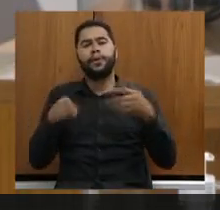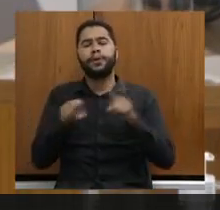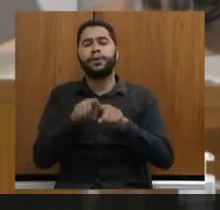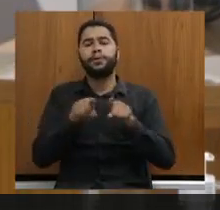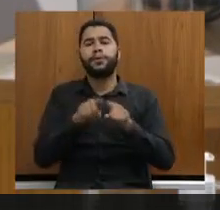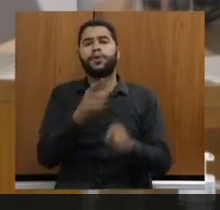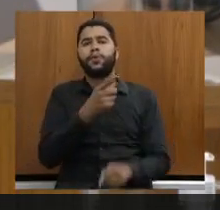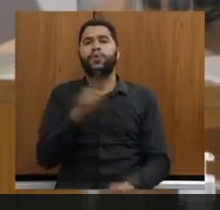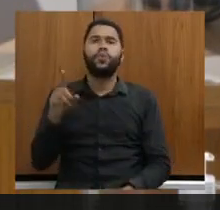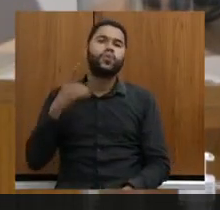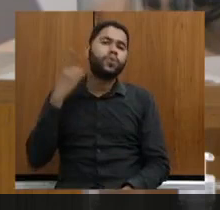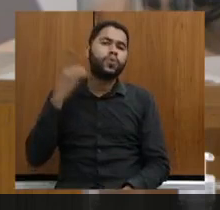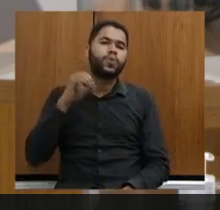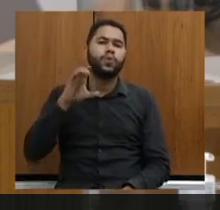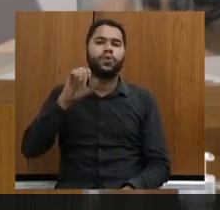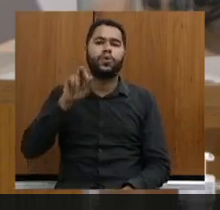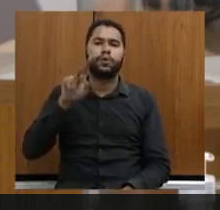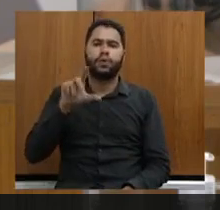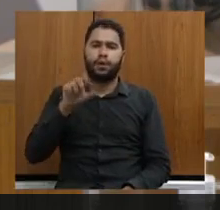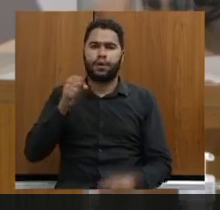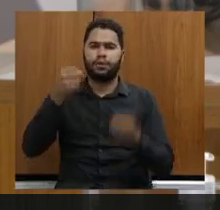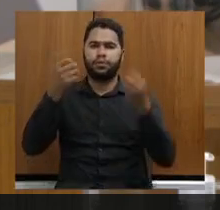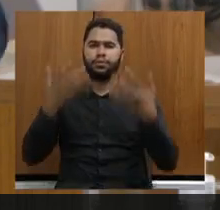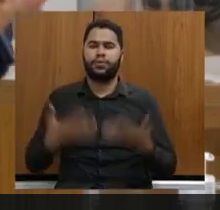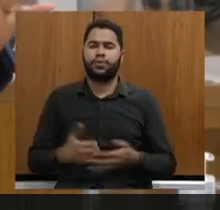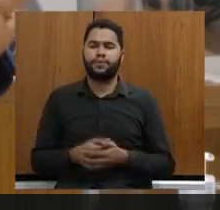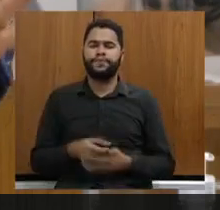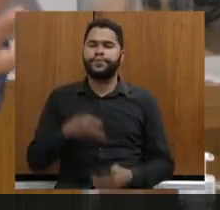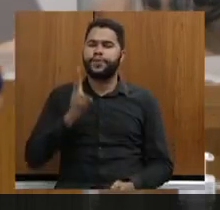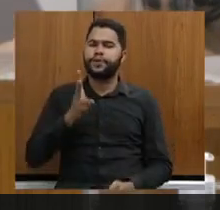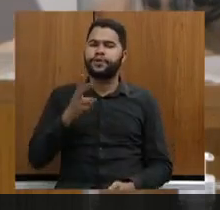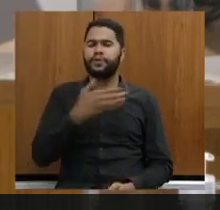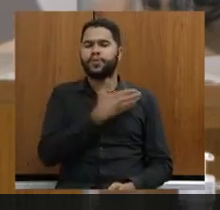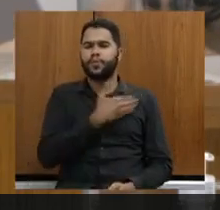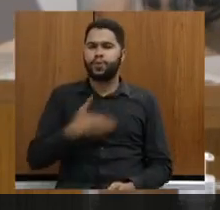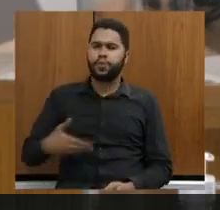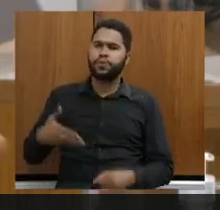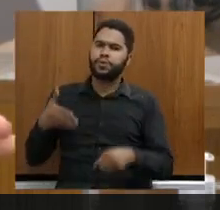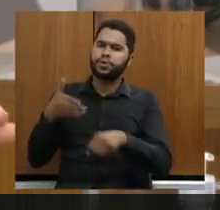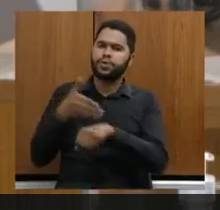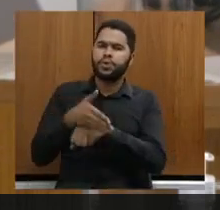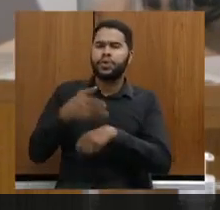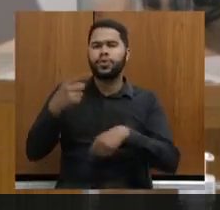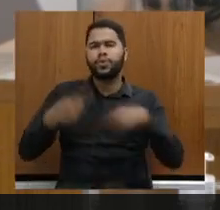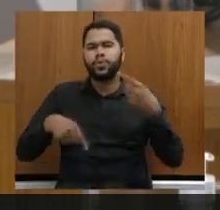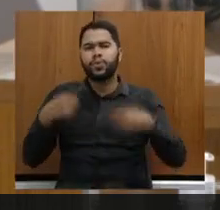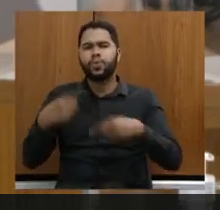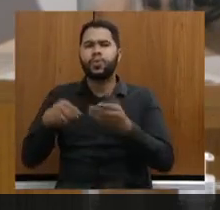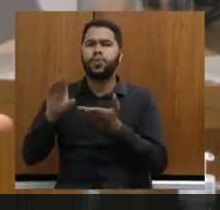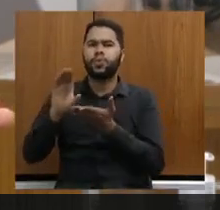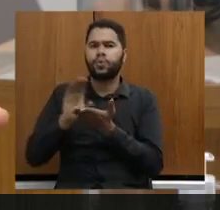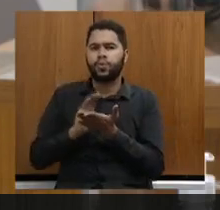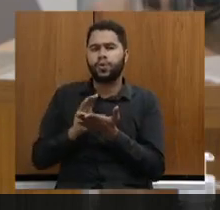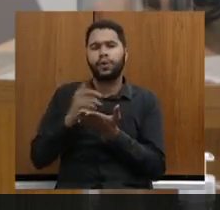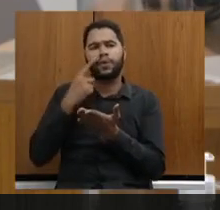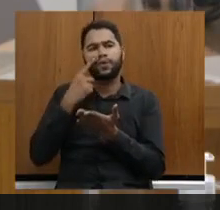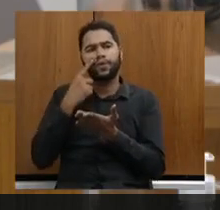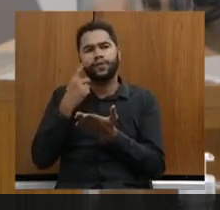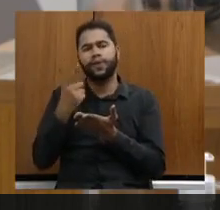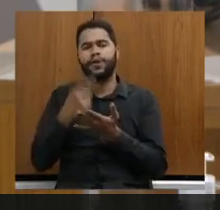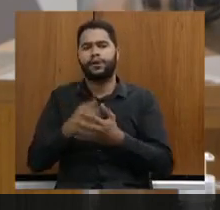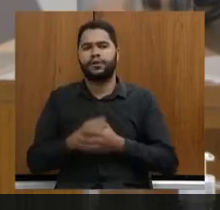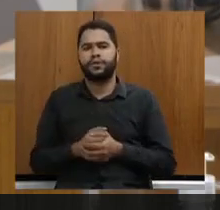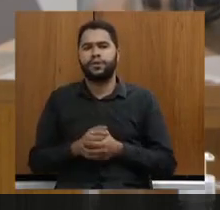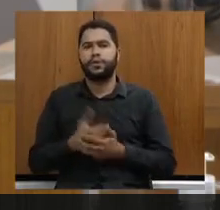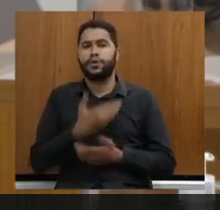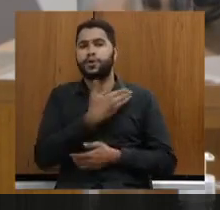último o deputado Carlos Pimenta colocou toda vez que nós vamos no governo discute algum investimento a gente nota que